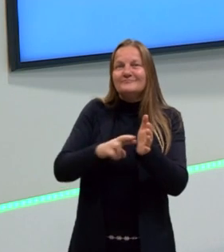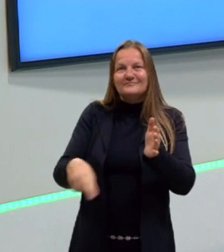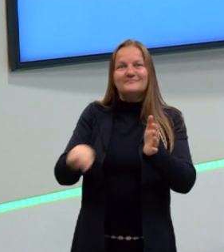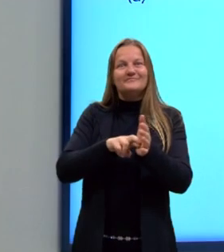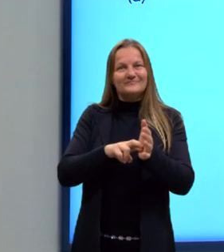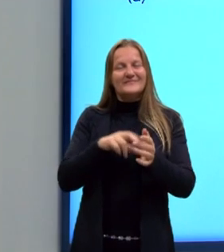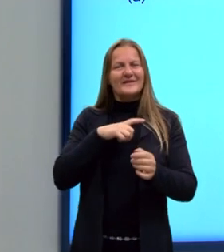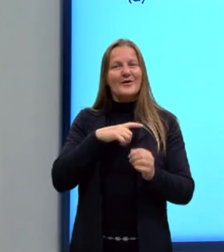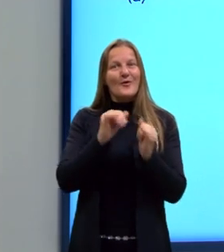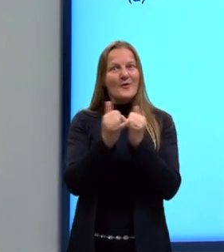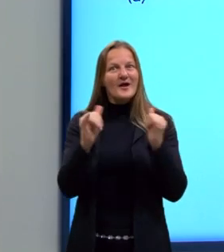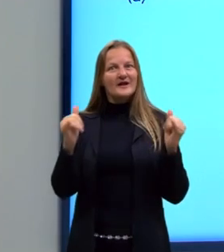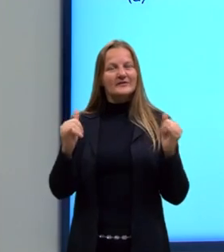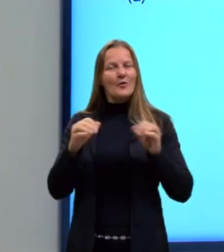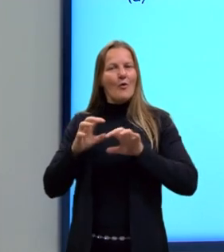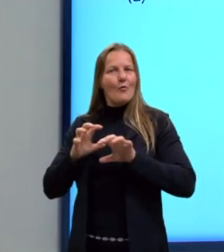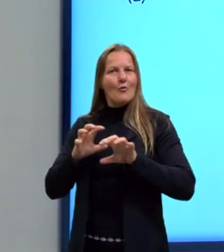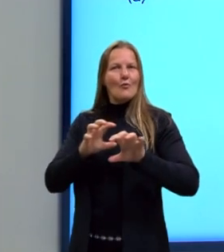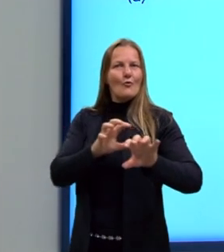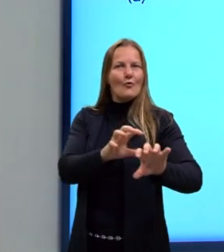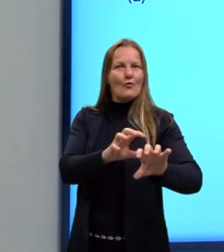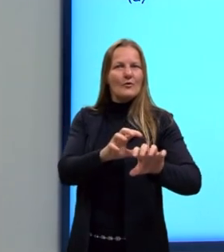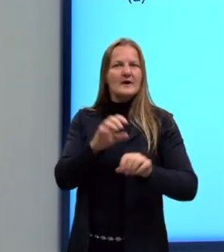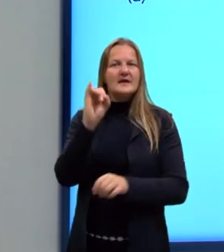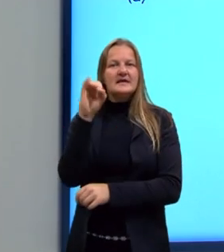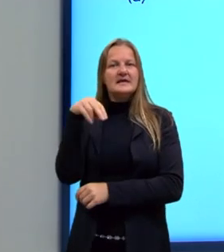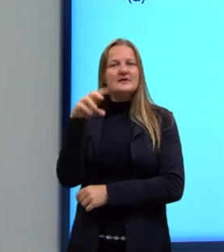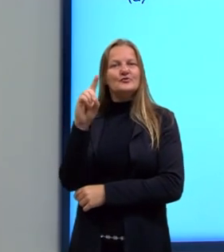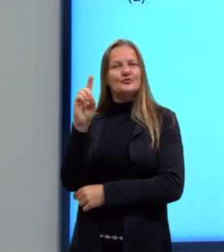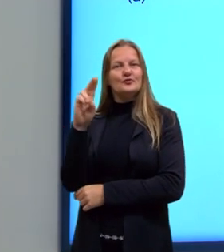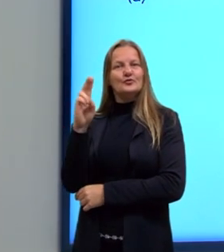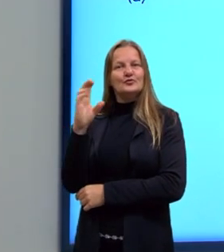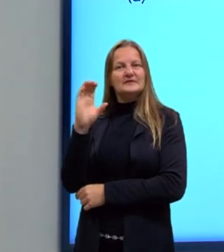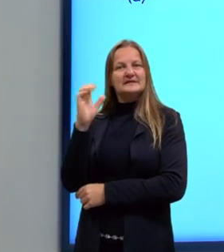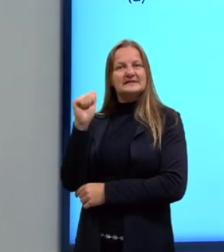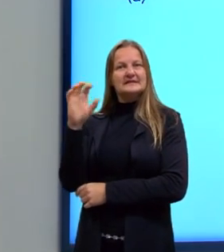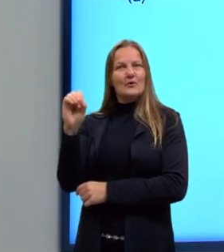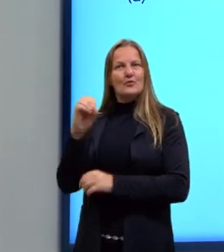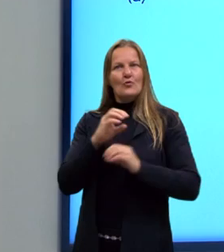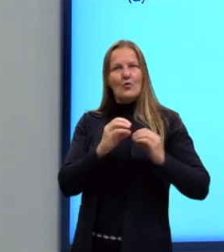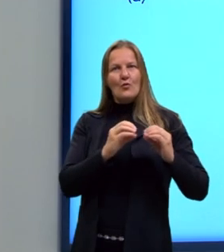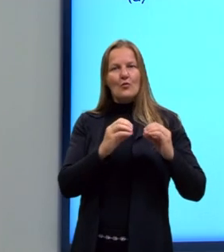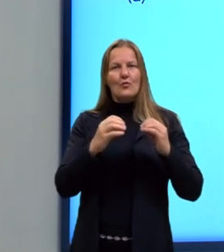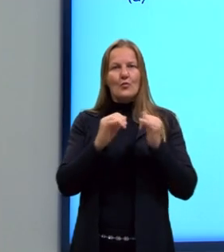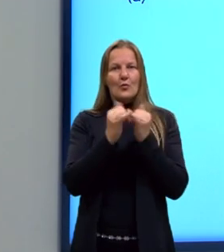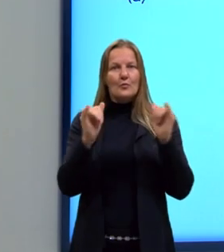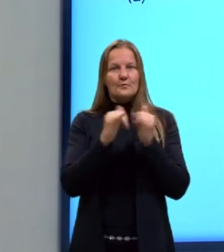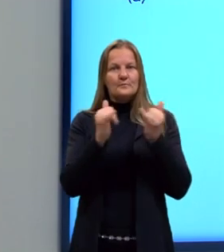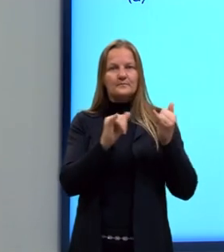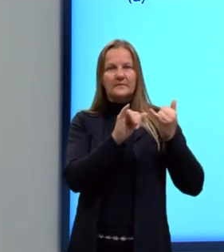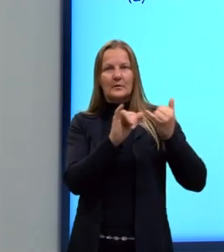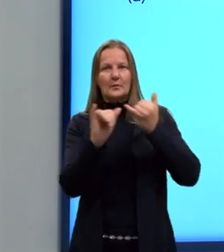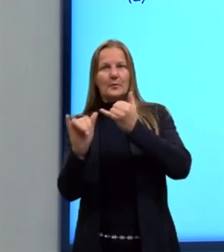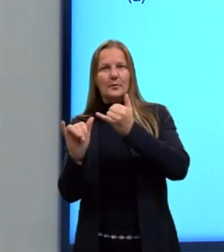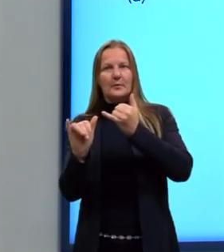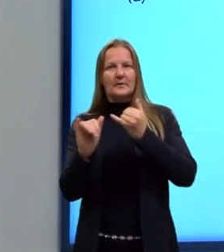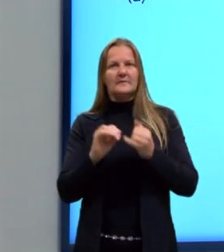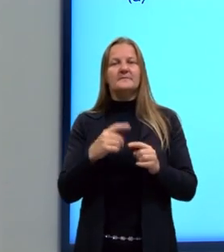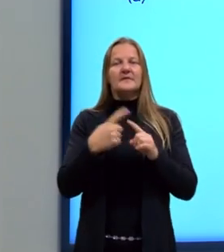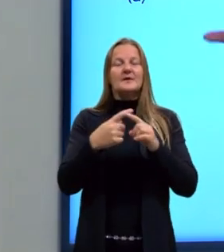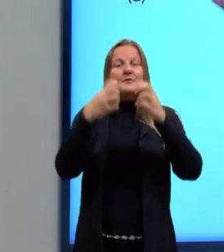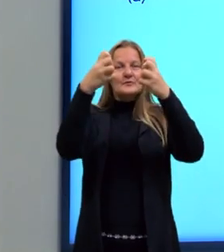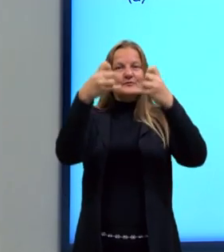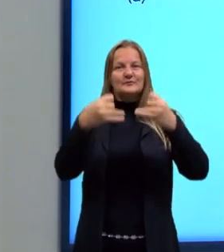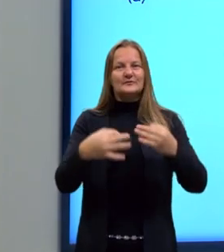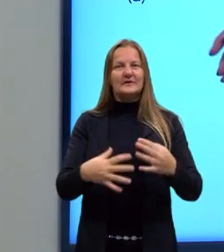a eletrização por indução foi a última que a gente falou na última aula mas acabou ficando muito rápido né então a gente vai retomar